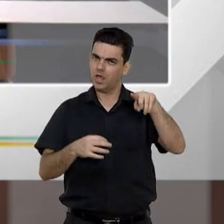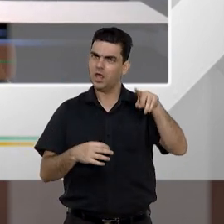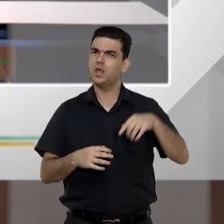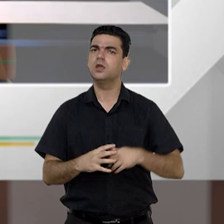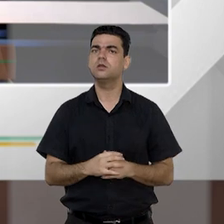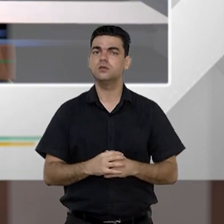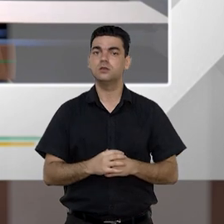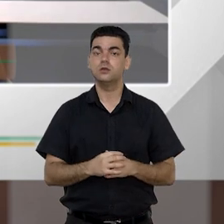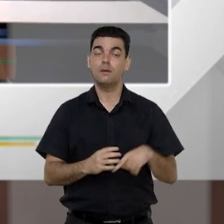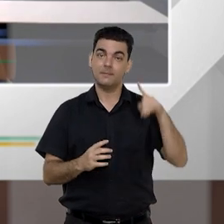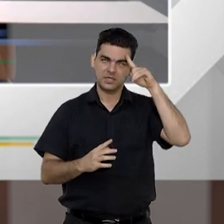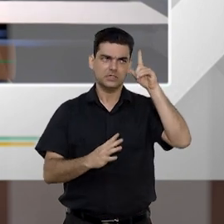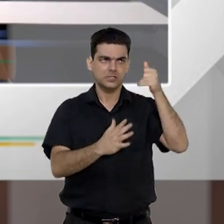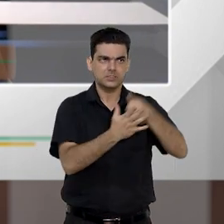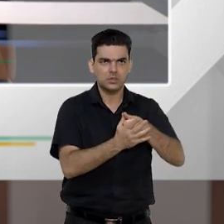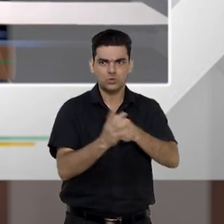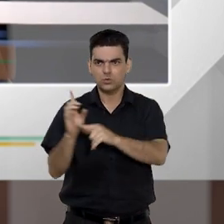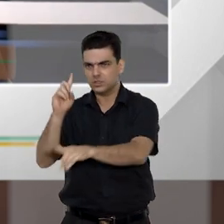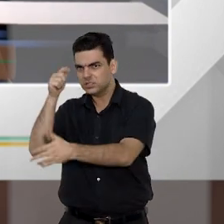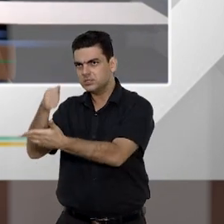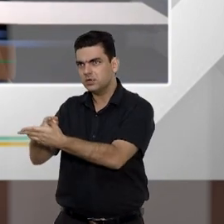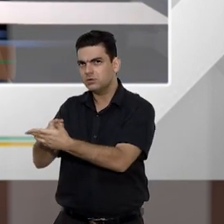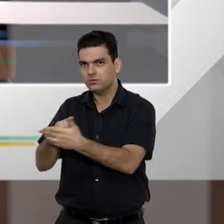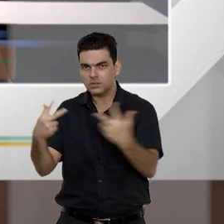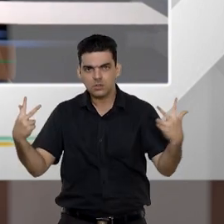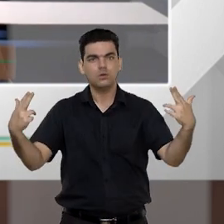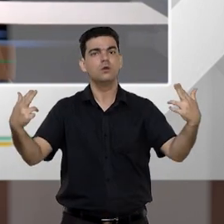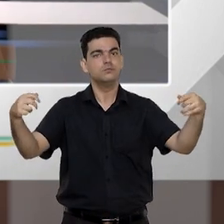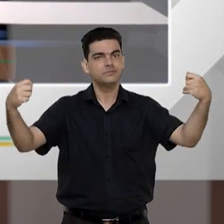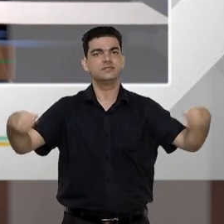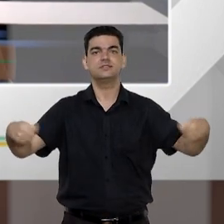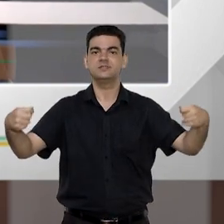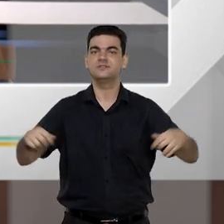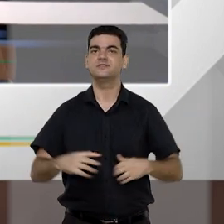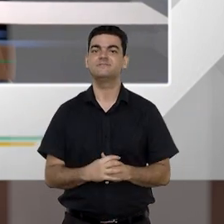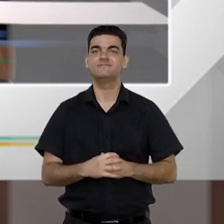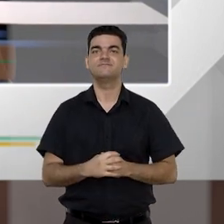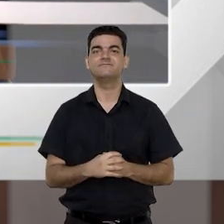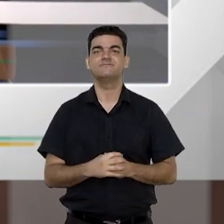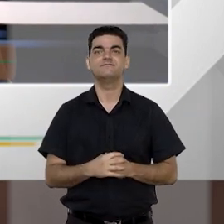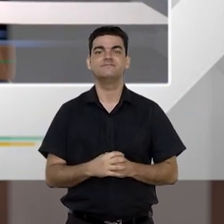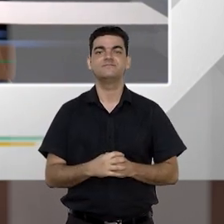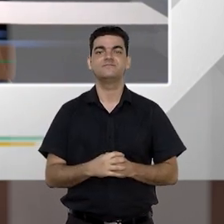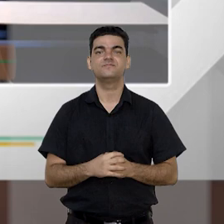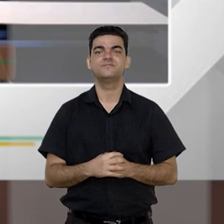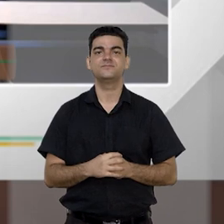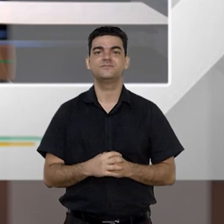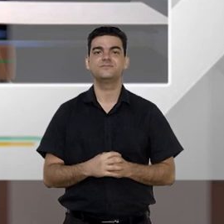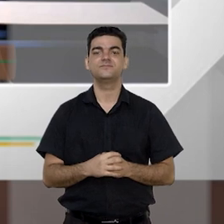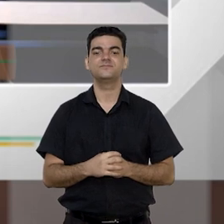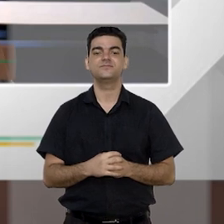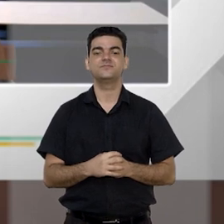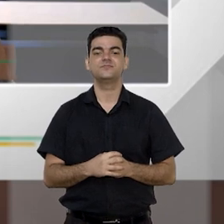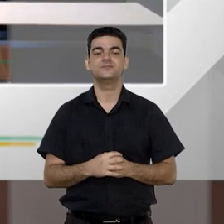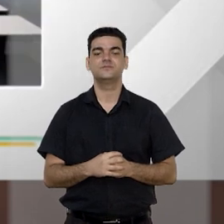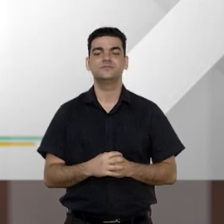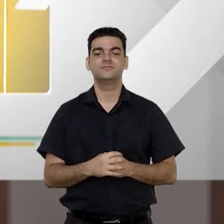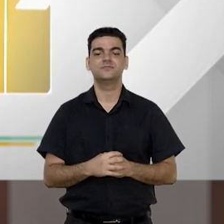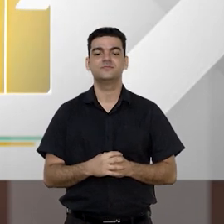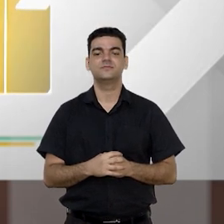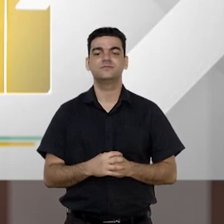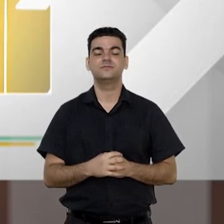garantir realmente a segurança do ordenamento jurídico, tanto a nível regional como a nível nacional.